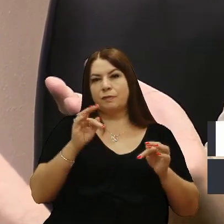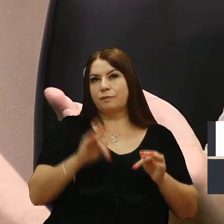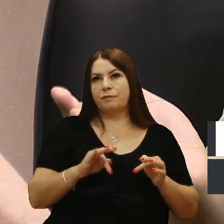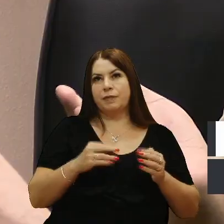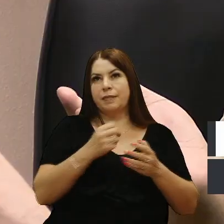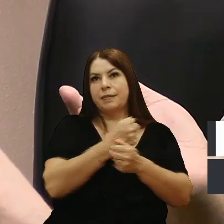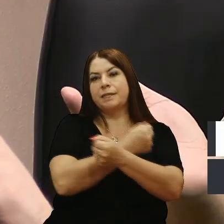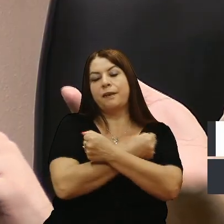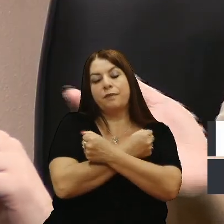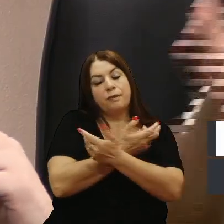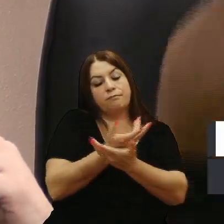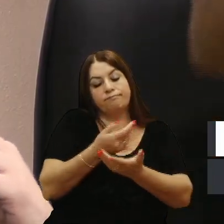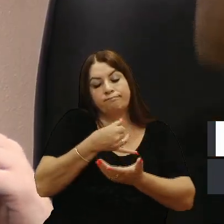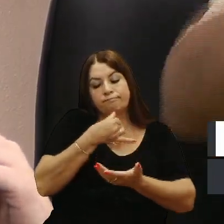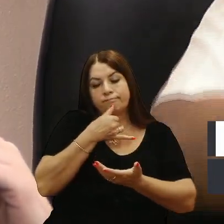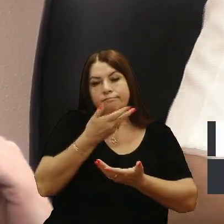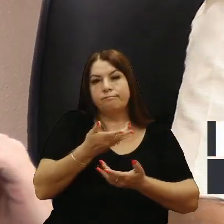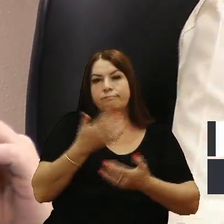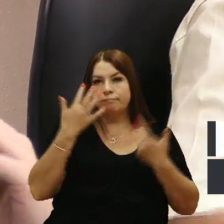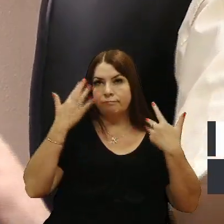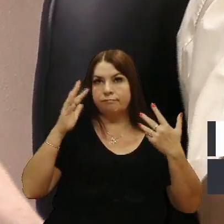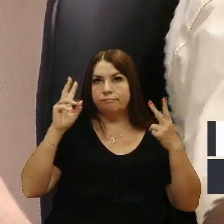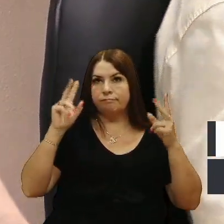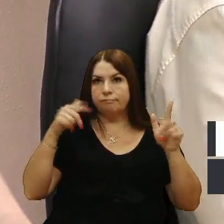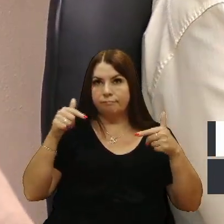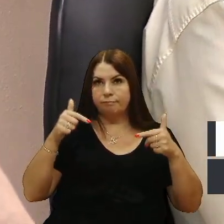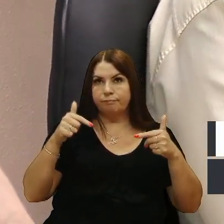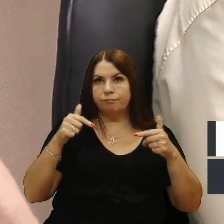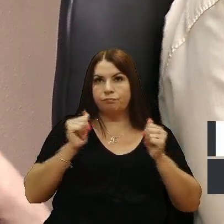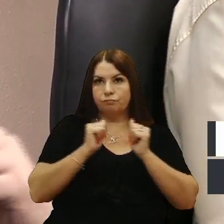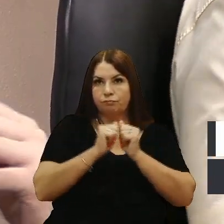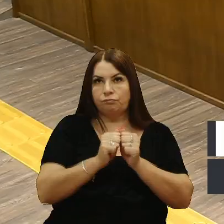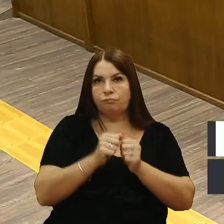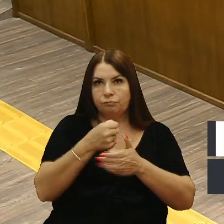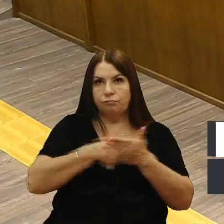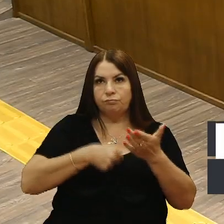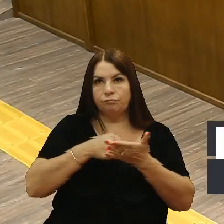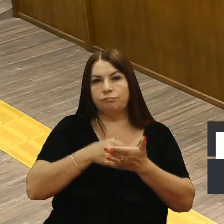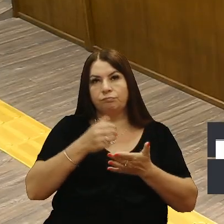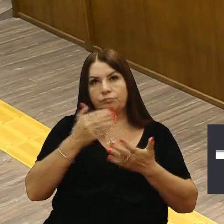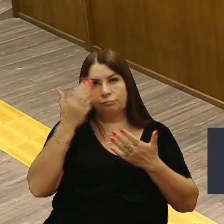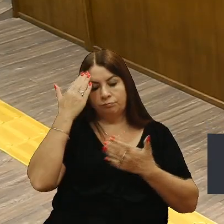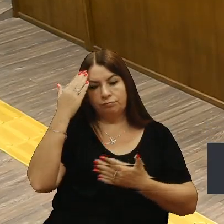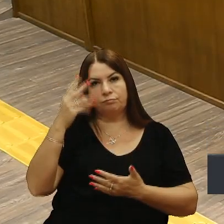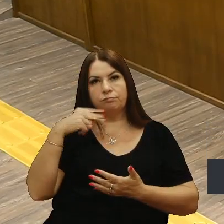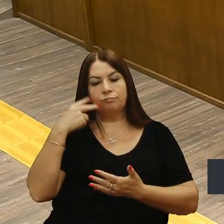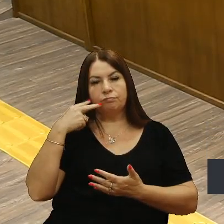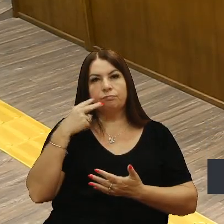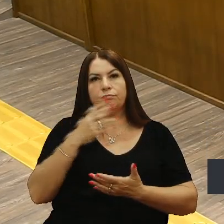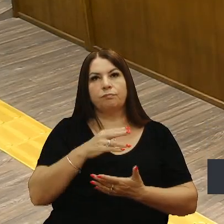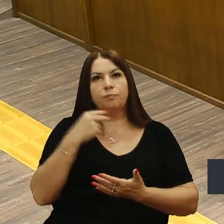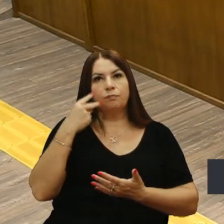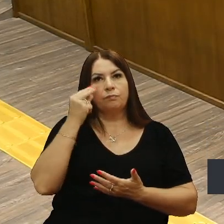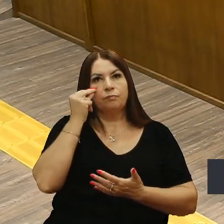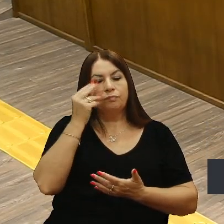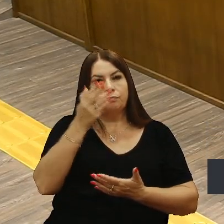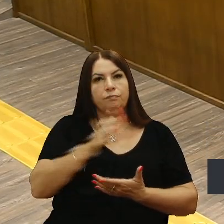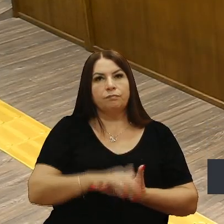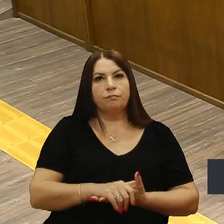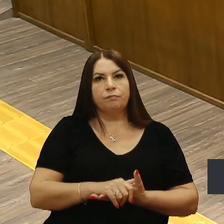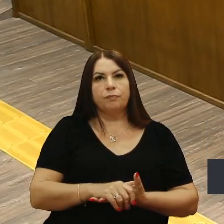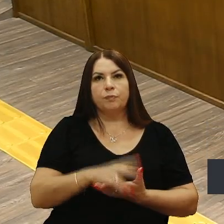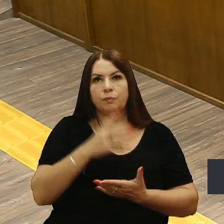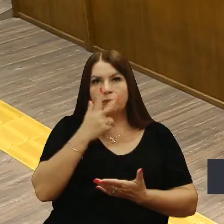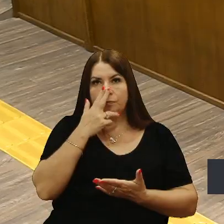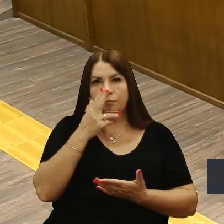escravidão, infelizmente. Então é isso. Mas parabéns pelo seu trabalho. Estamos juntos nessa luta. Obrigado, vereador. Vereador Cláudio Libardi. Eu acho que eu vou na mesma